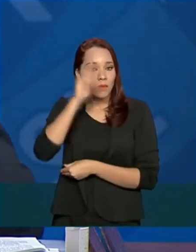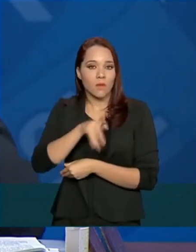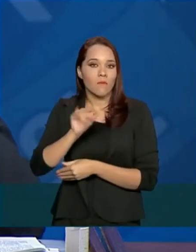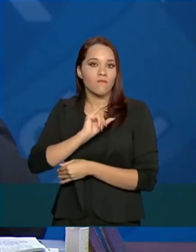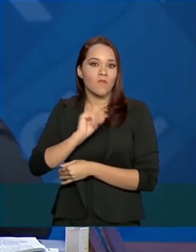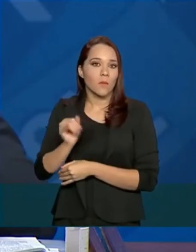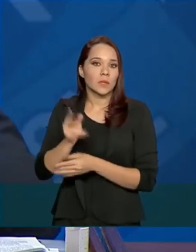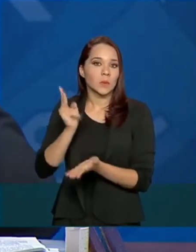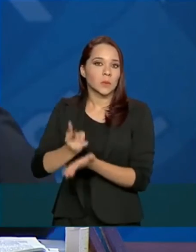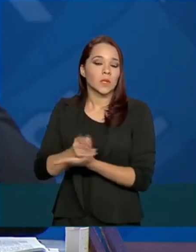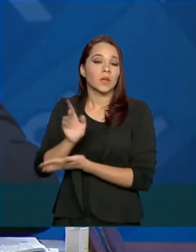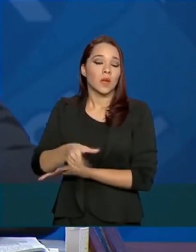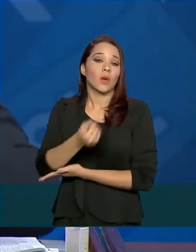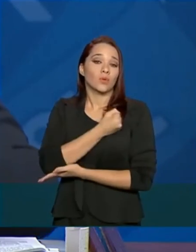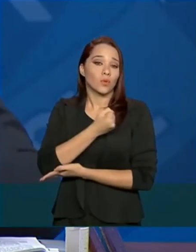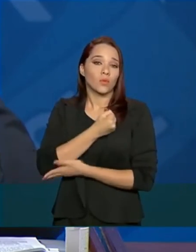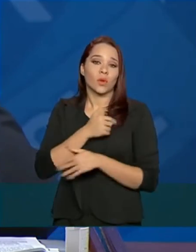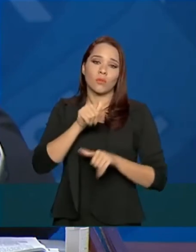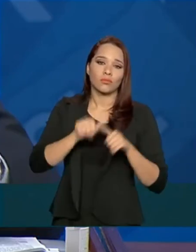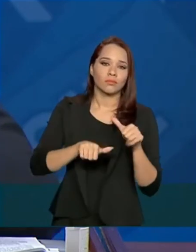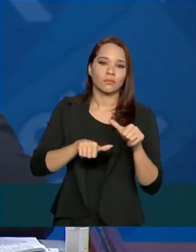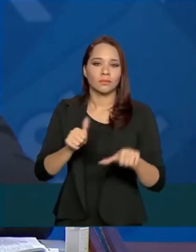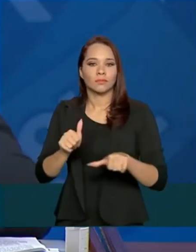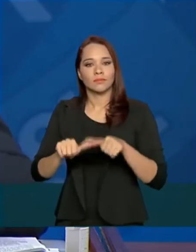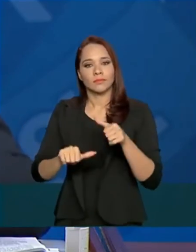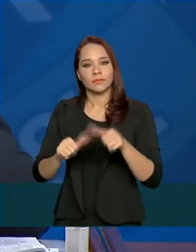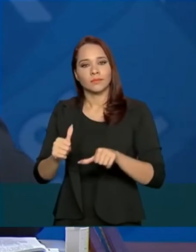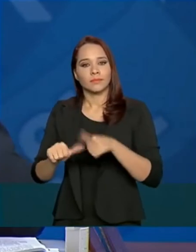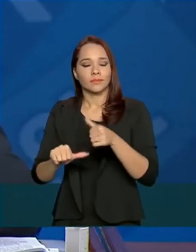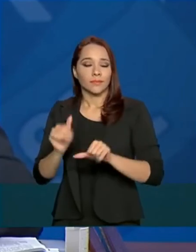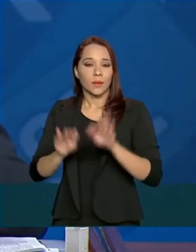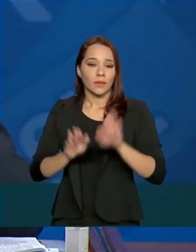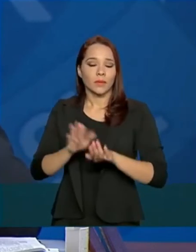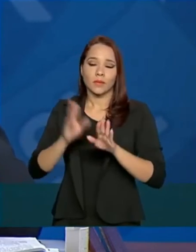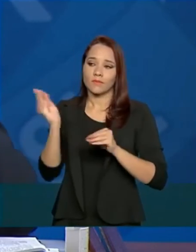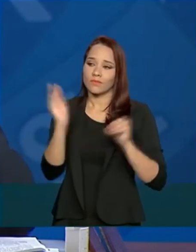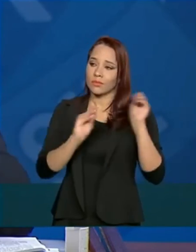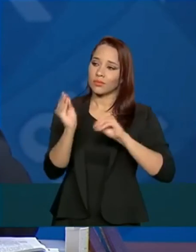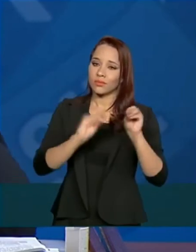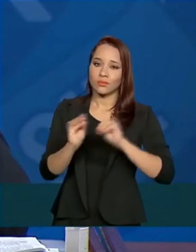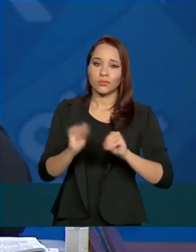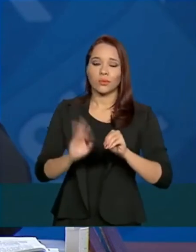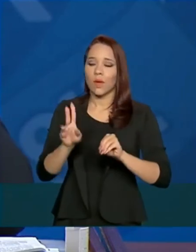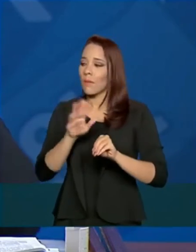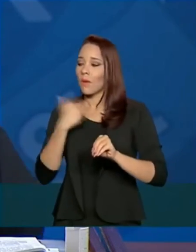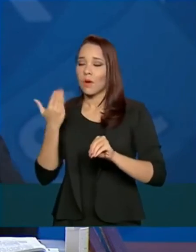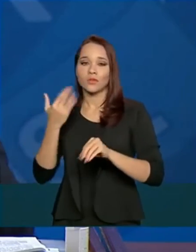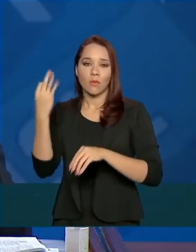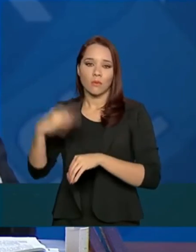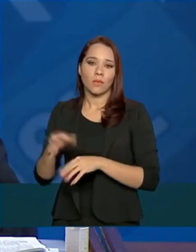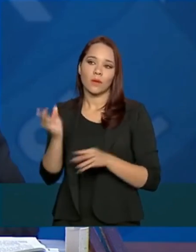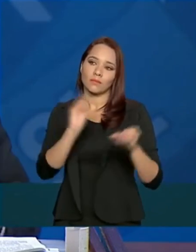fixo, é um número que ele flutua à medida em que os óbitos estão sendo